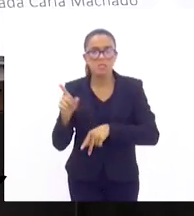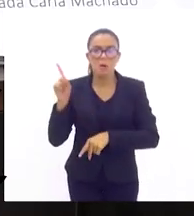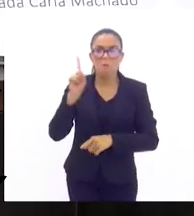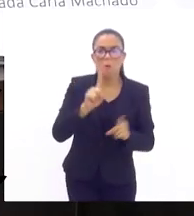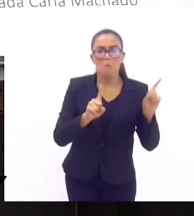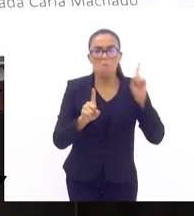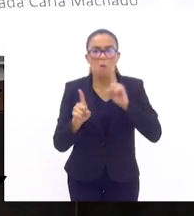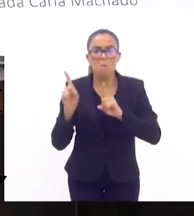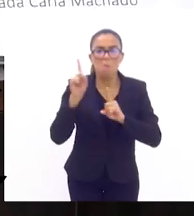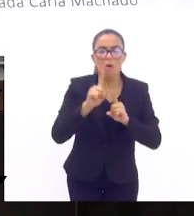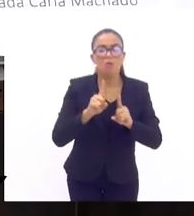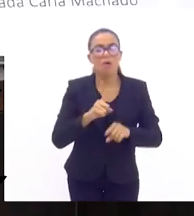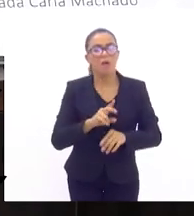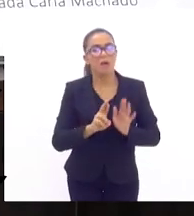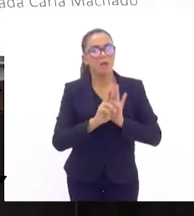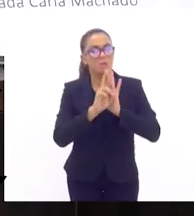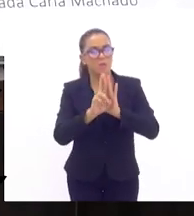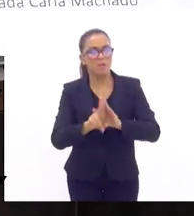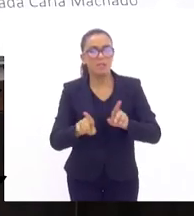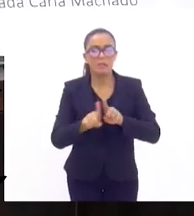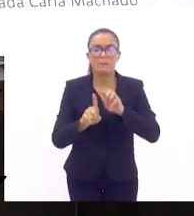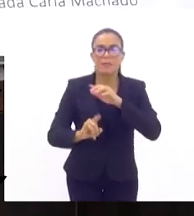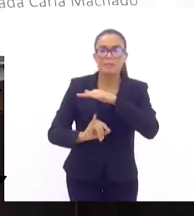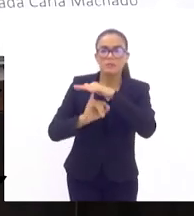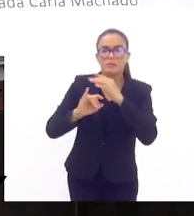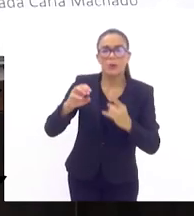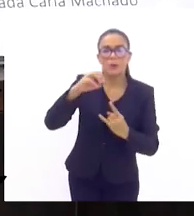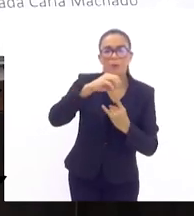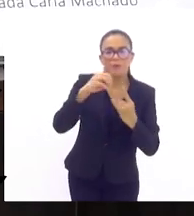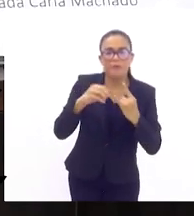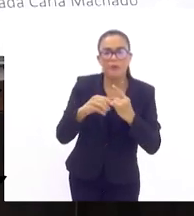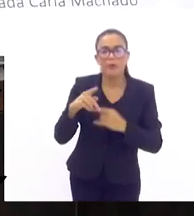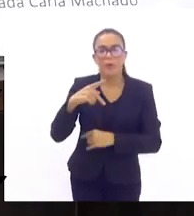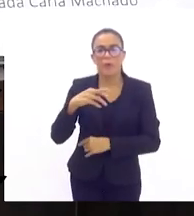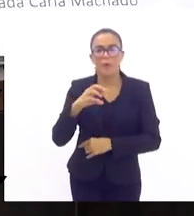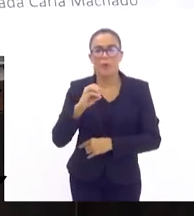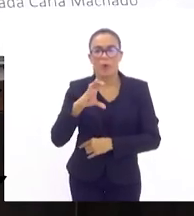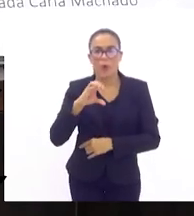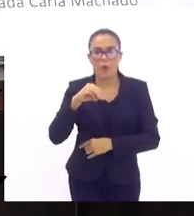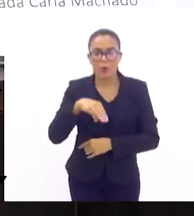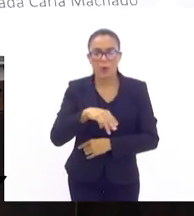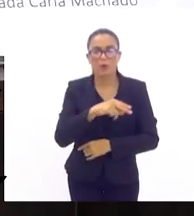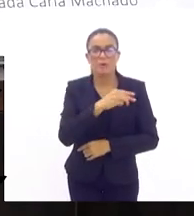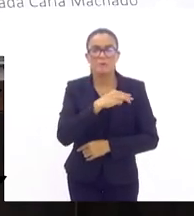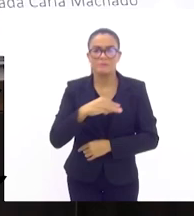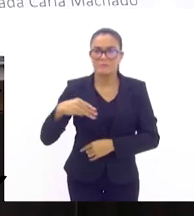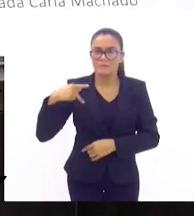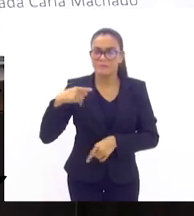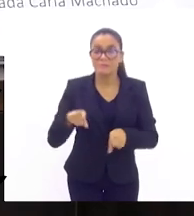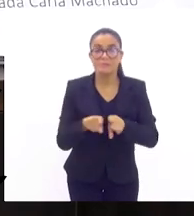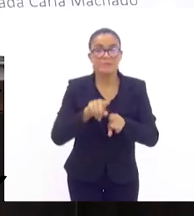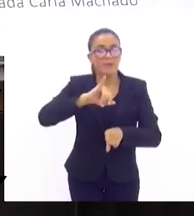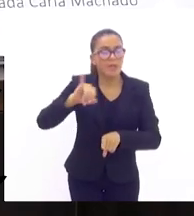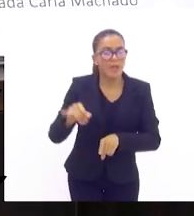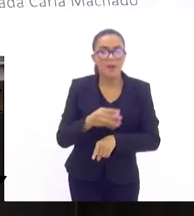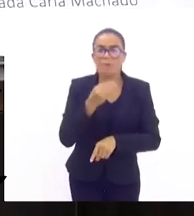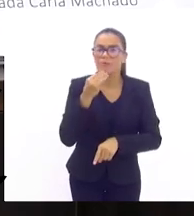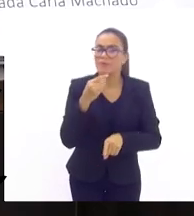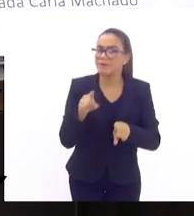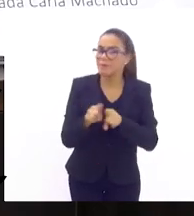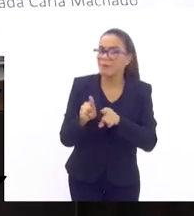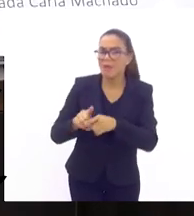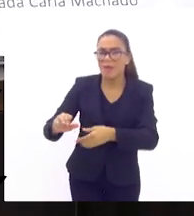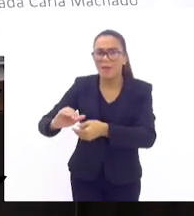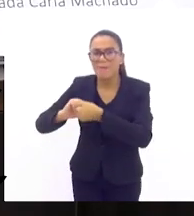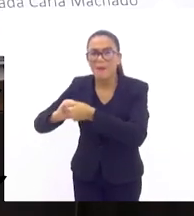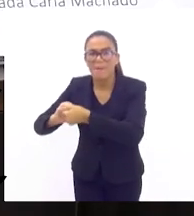de entidades como a Fiocruz, como o PROCON, Ministério Público, e aproveito, através do senhor, cumprimentar